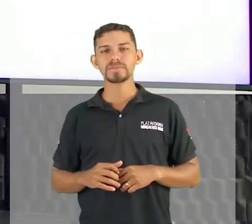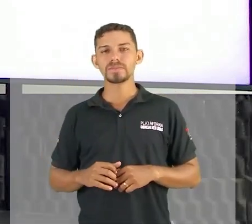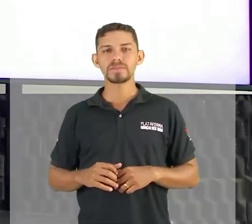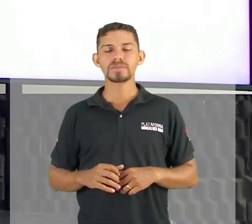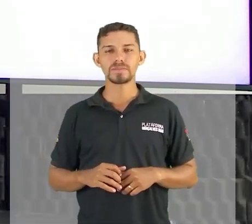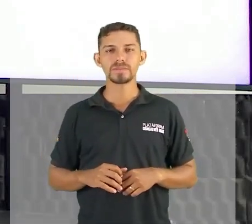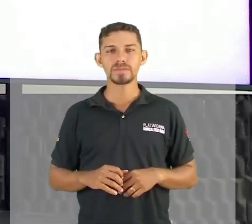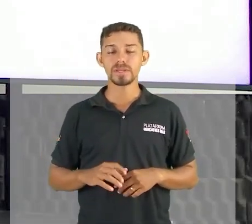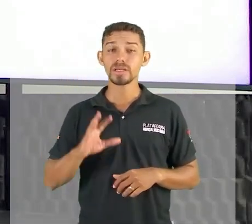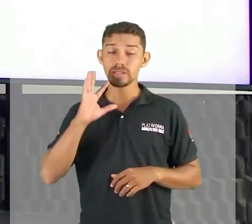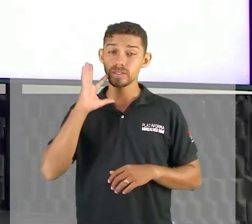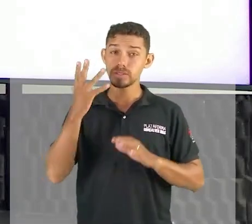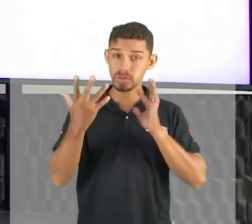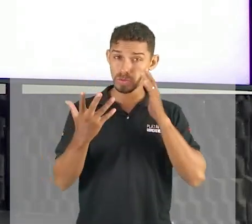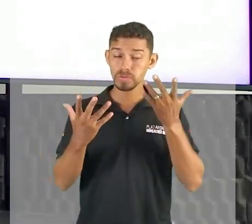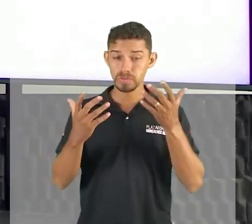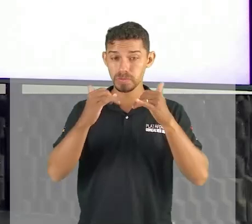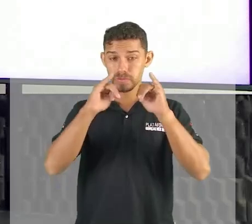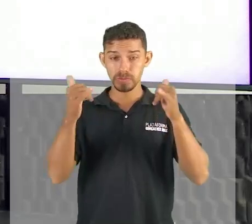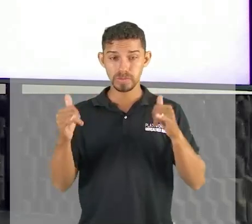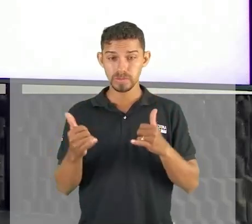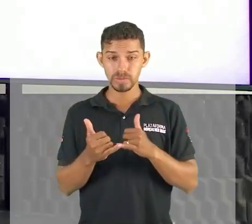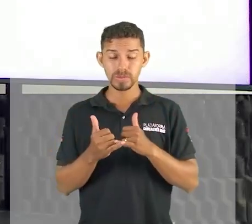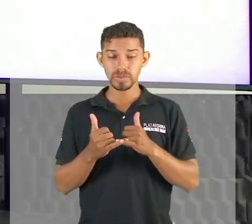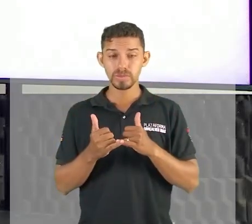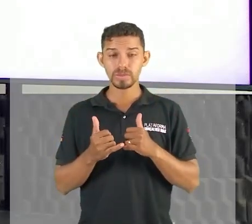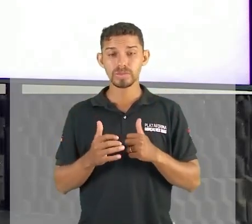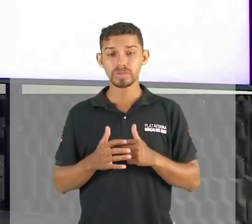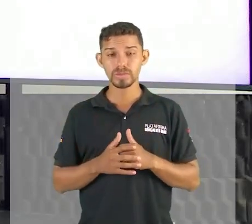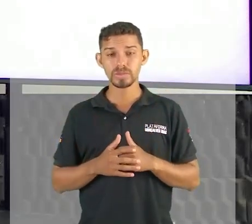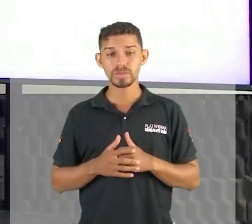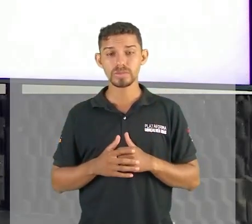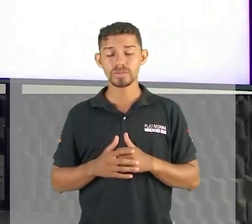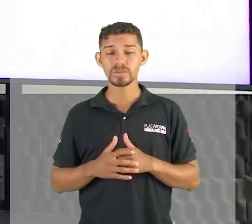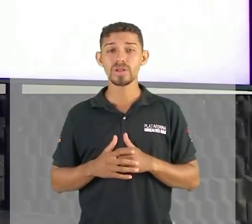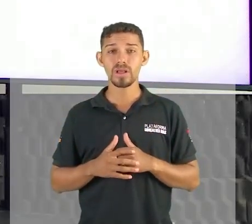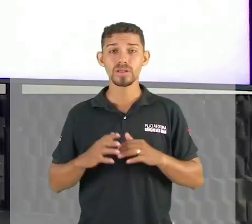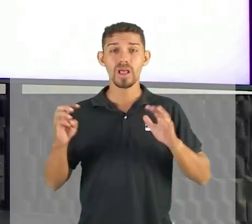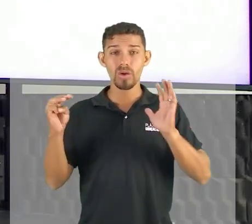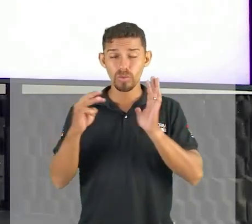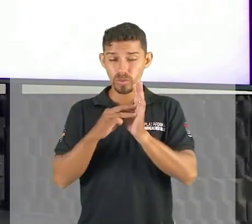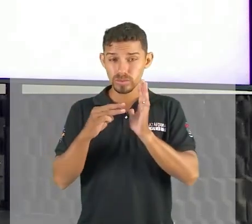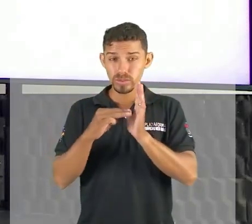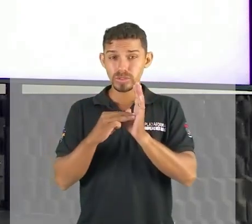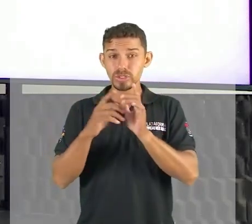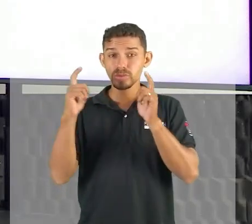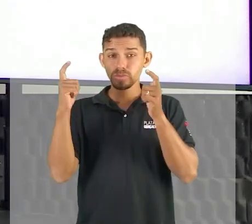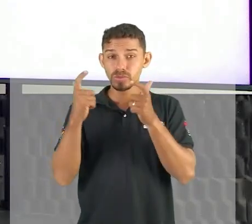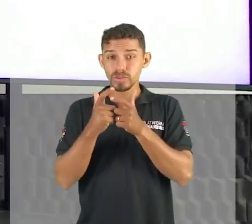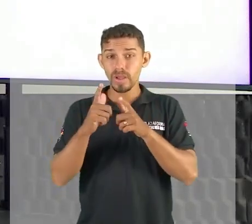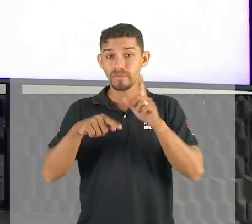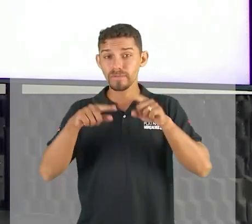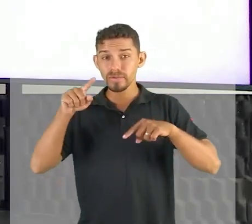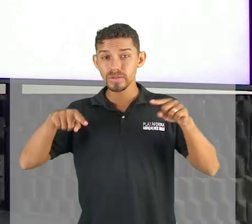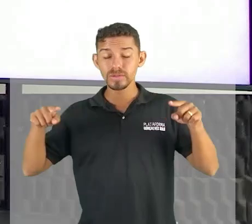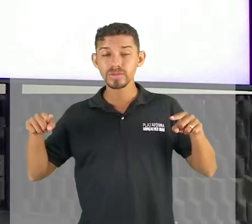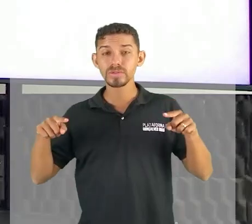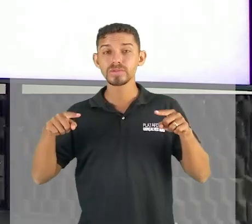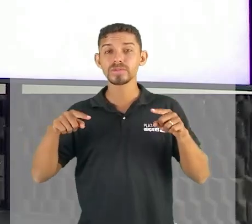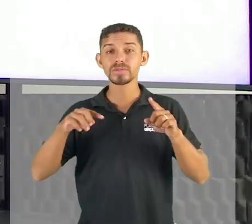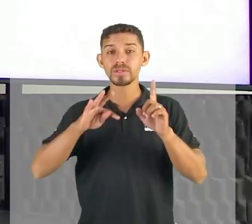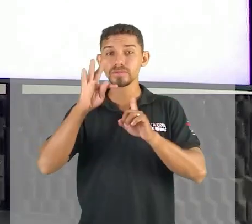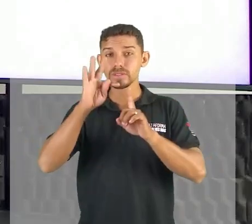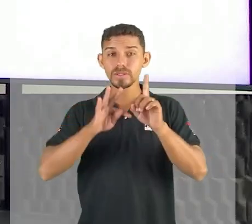percorre esse circuito então a resistividade da conecção que diminui devido à variação de temperatura do